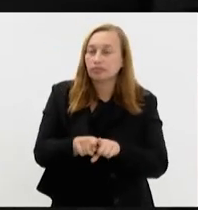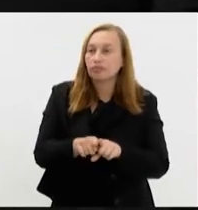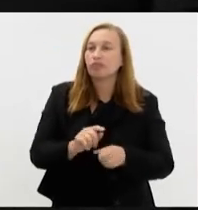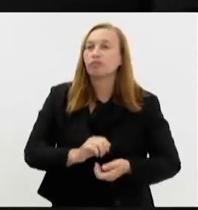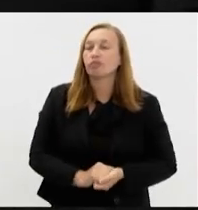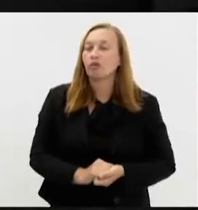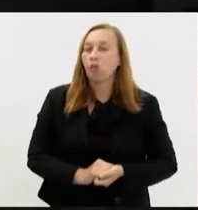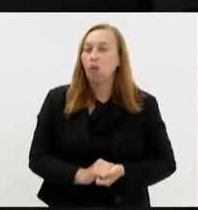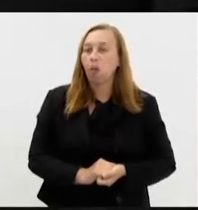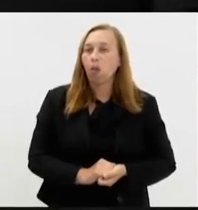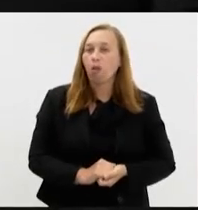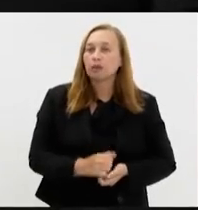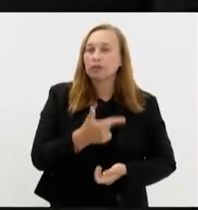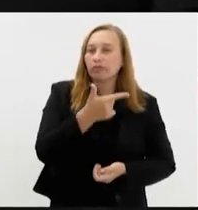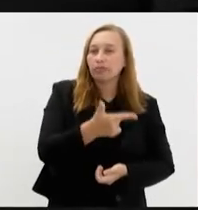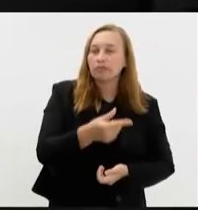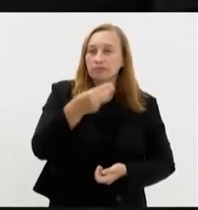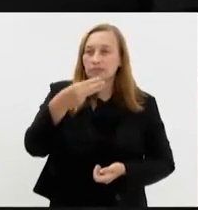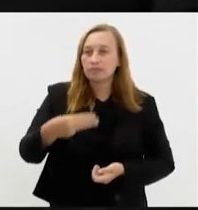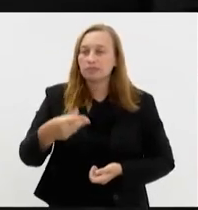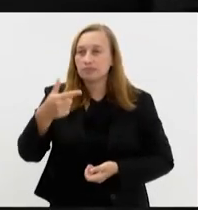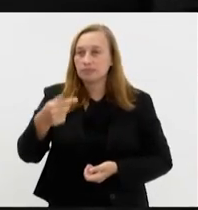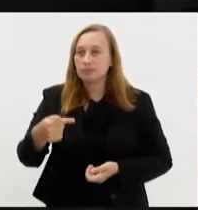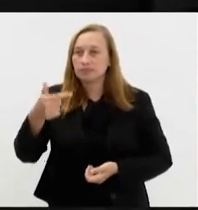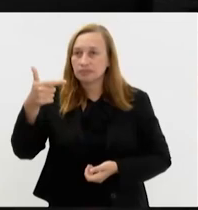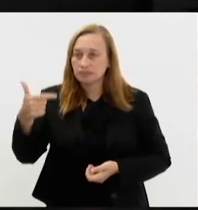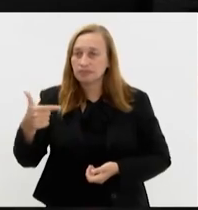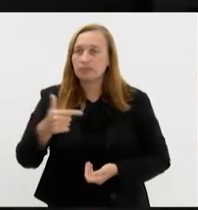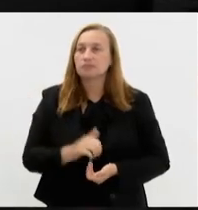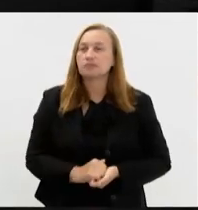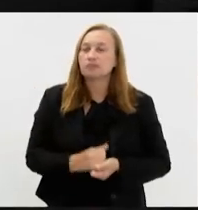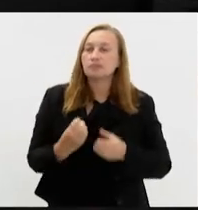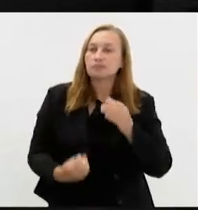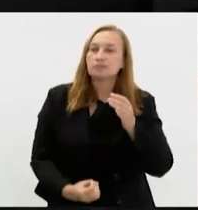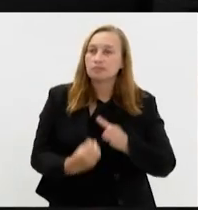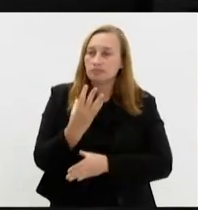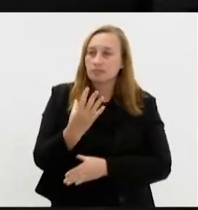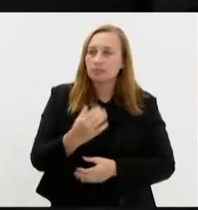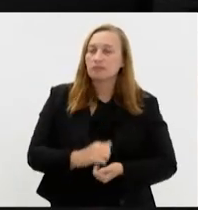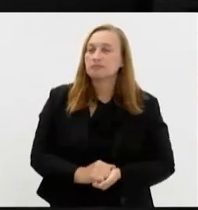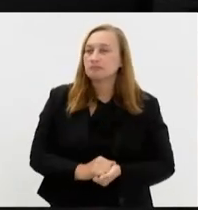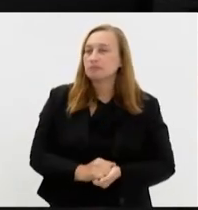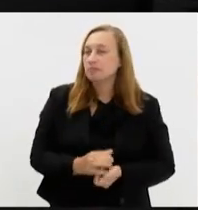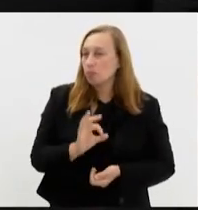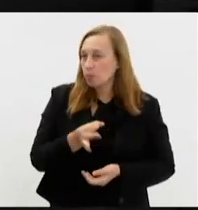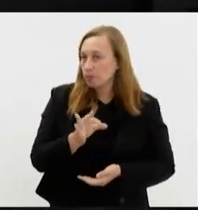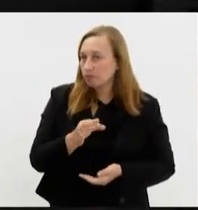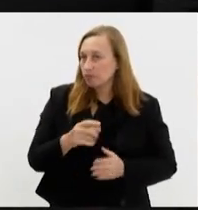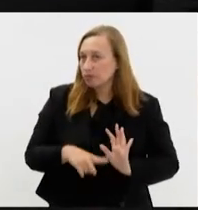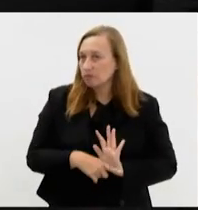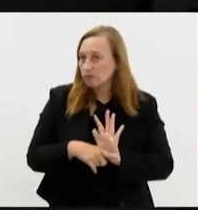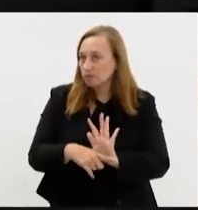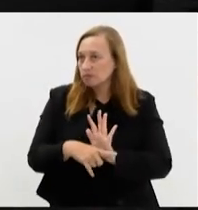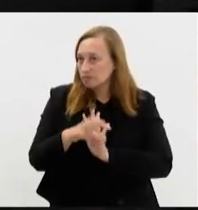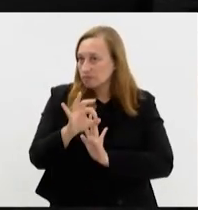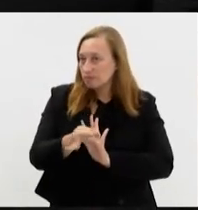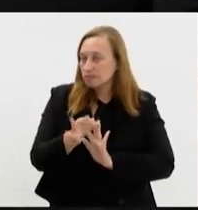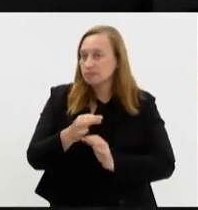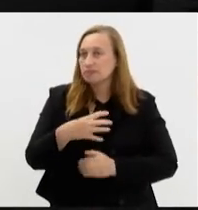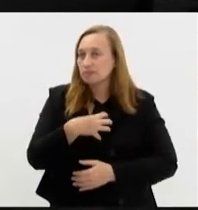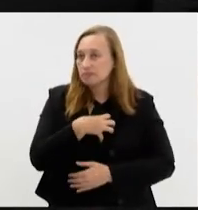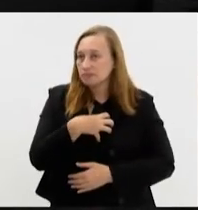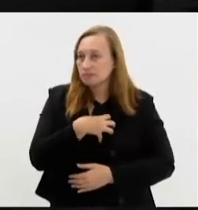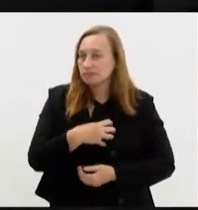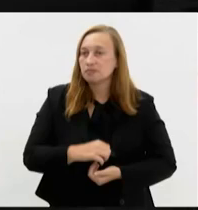resolução 23732 a criação ministra Edilene que com certeza vai contribuir brilhantemente nesse sentido de